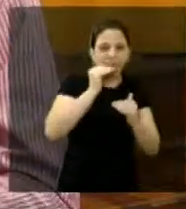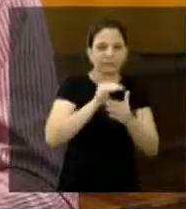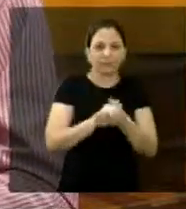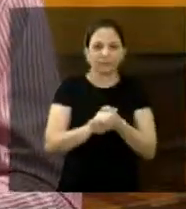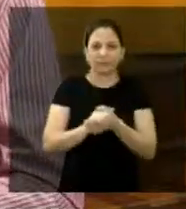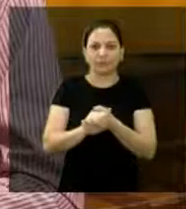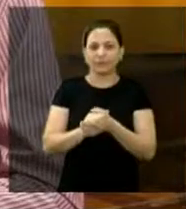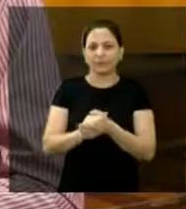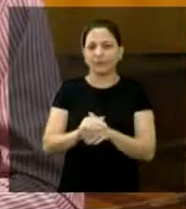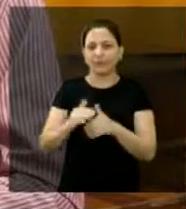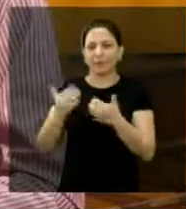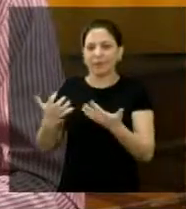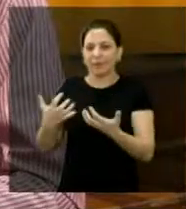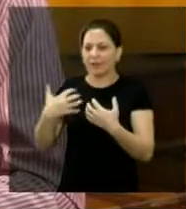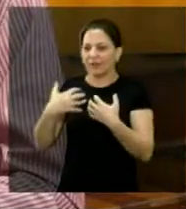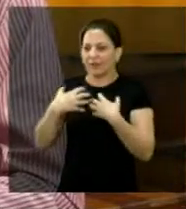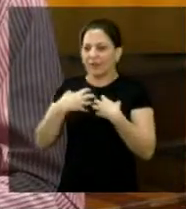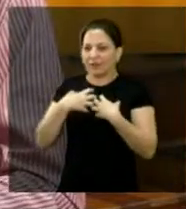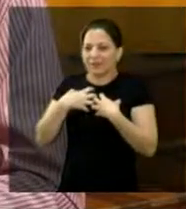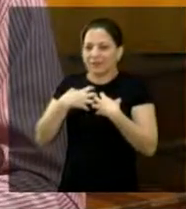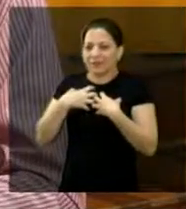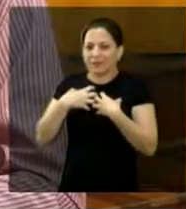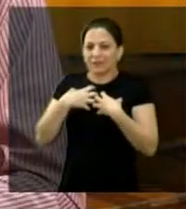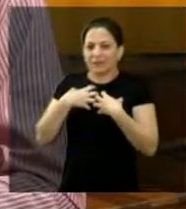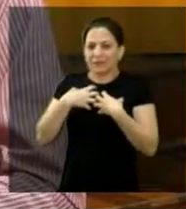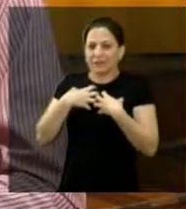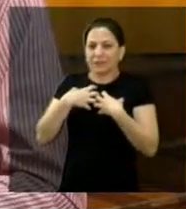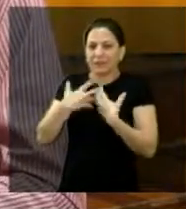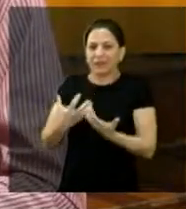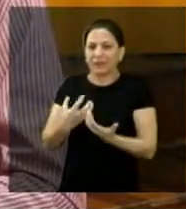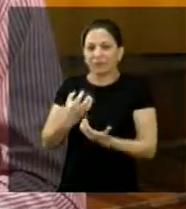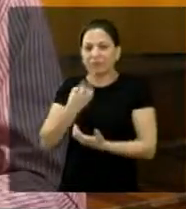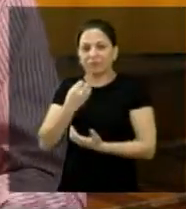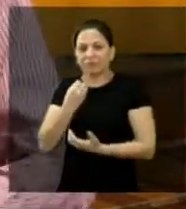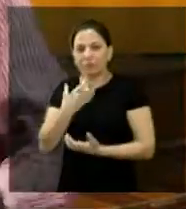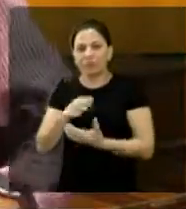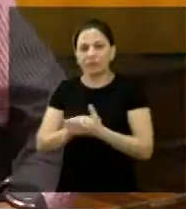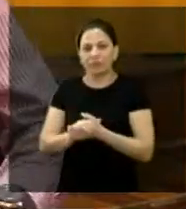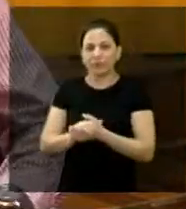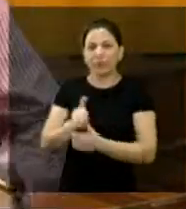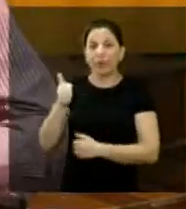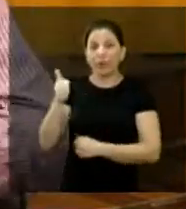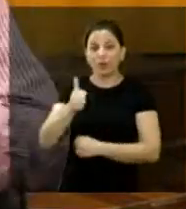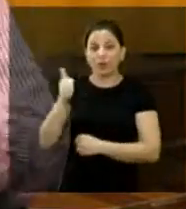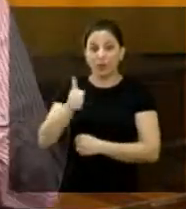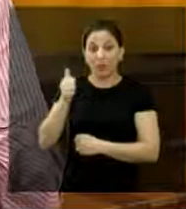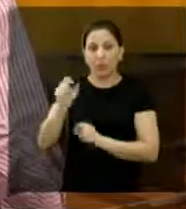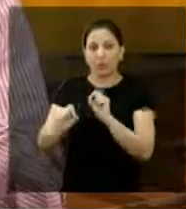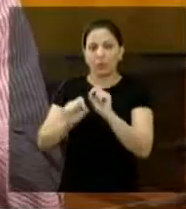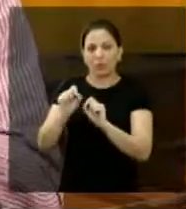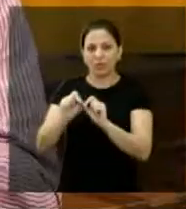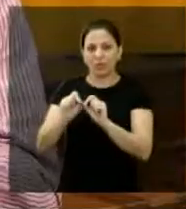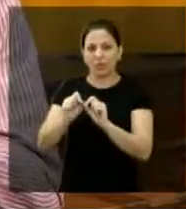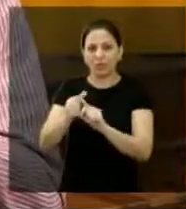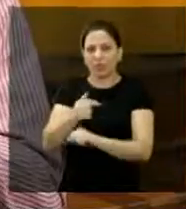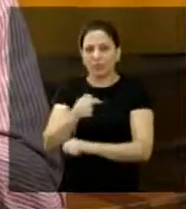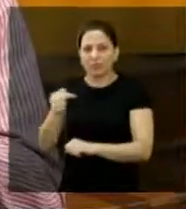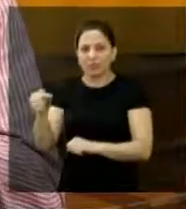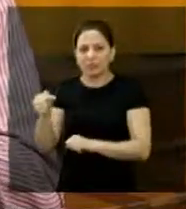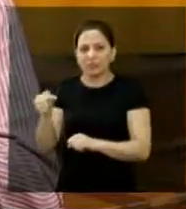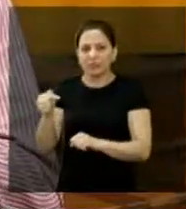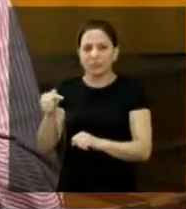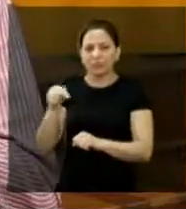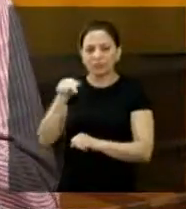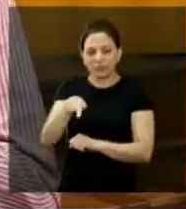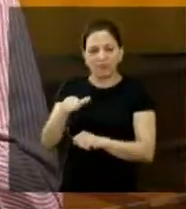coisa assim, eu diria que emocionalmente fora do comum. Primeiro que o jogo, né? Foi uma semana, você que é de